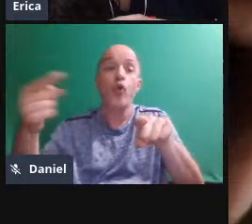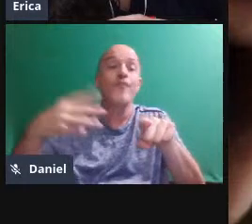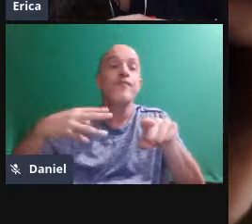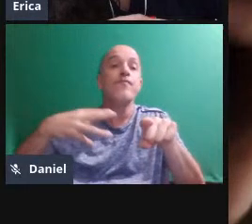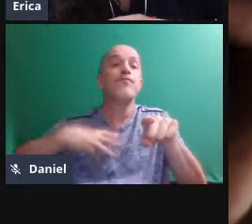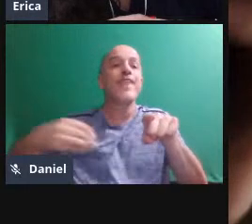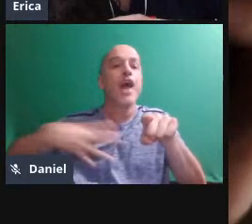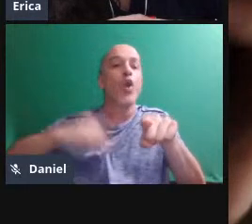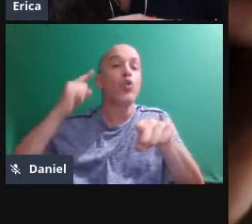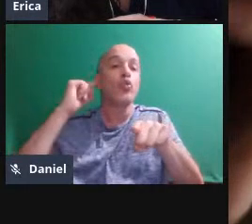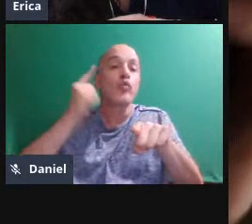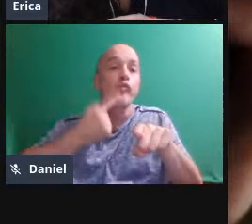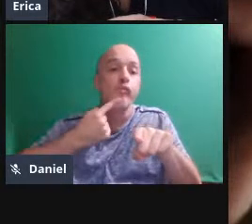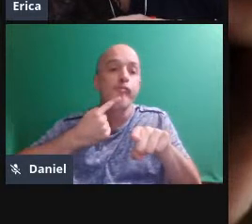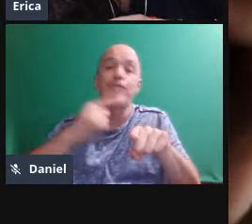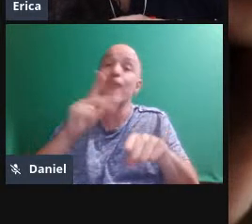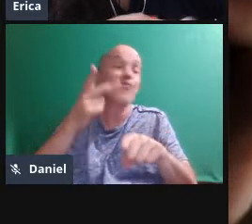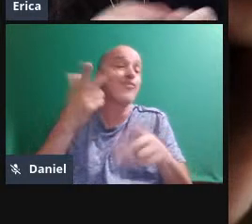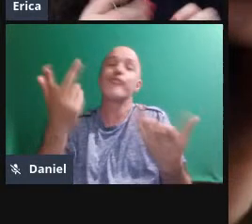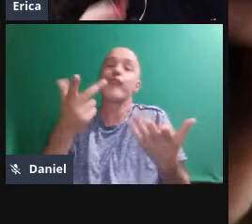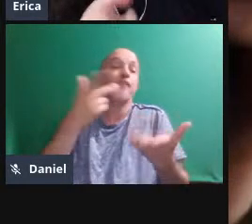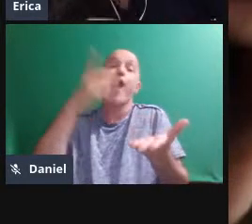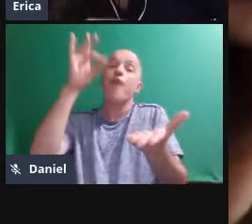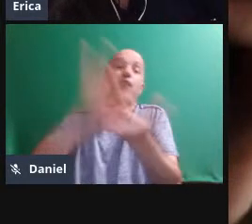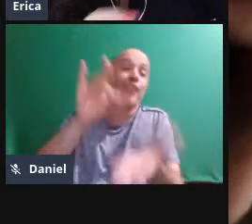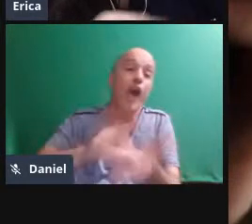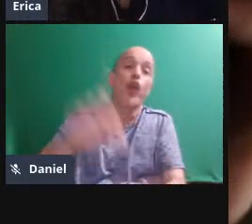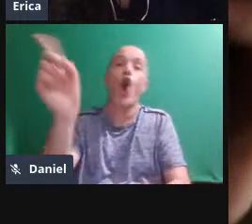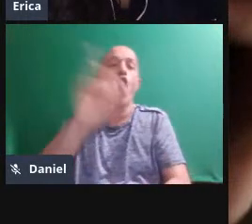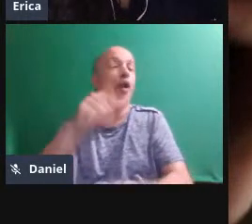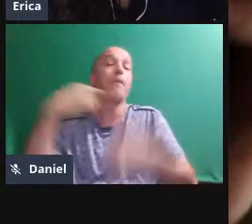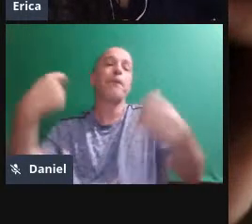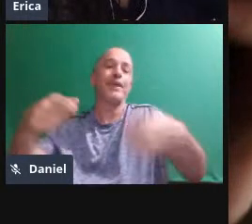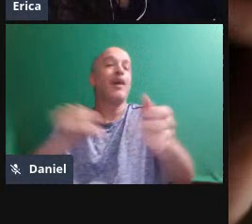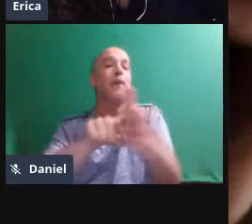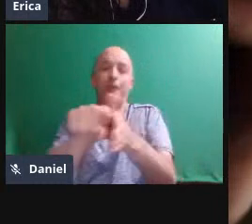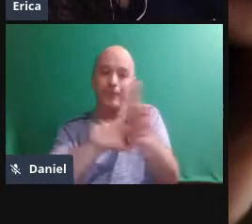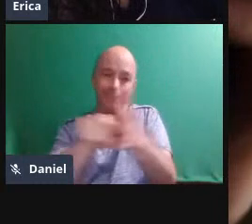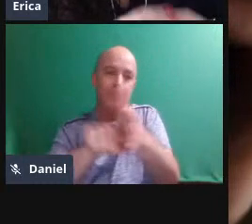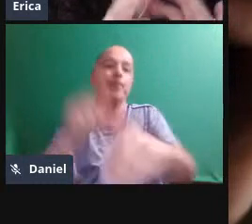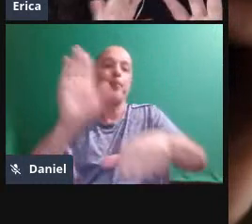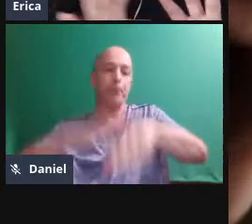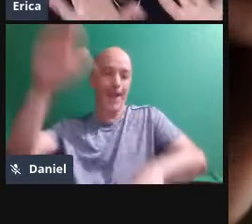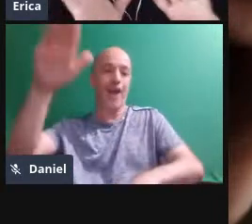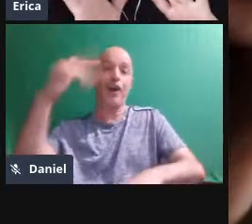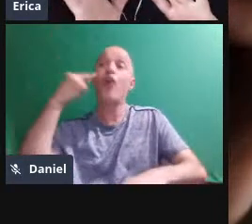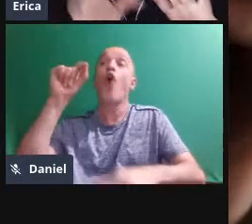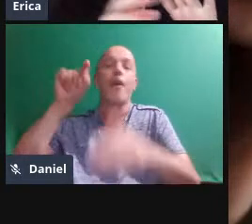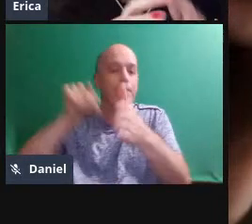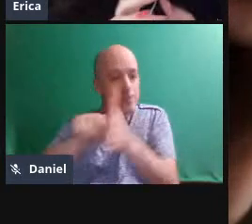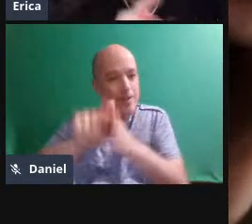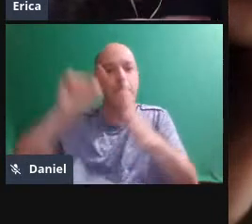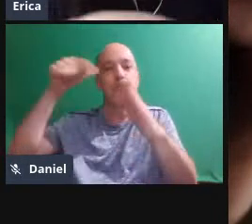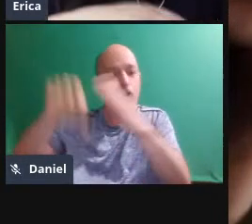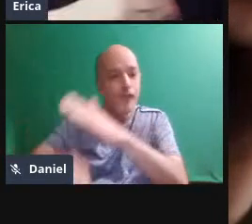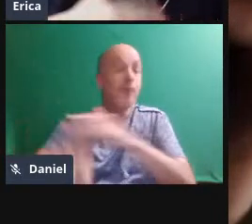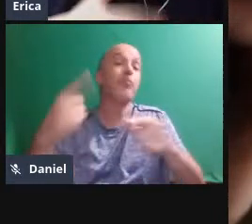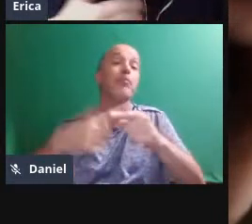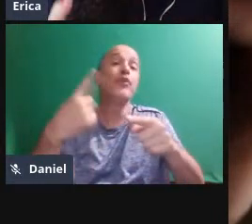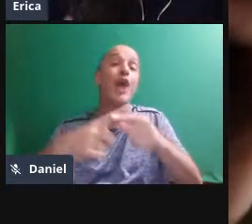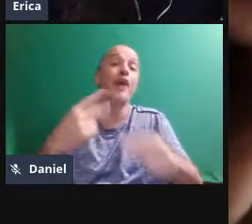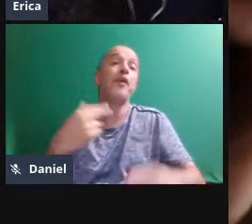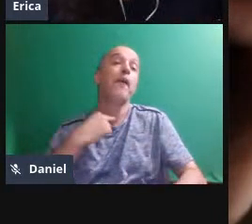um irmão, com uma perda auditiva, e esse irmão tinha um filho surdo. Nós não sabemos se é verdade ou não,